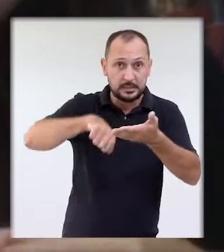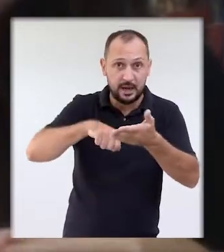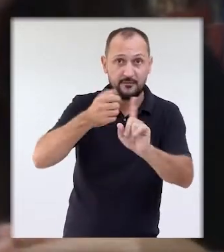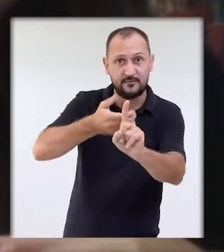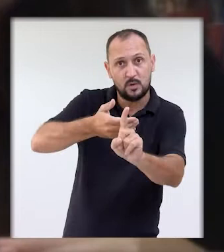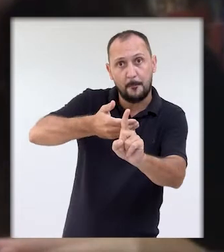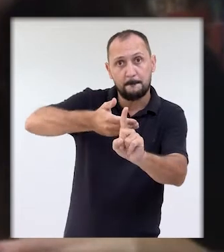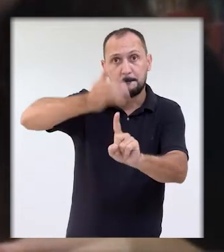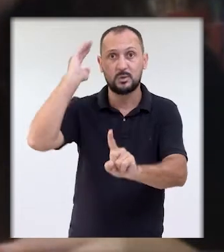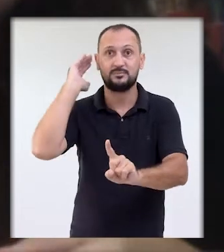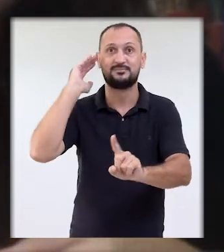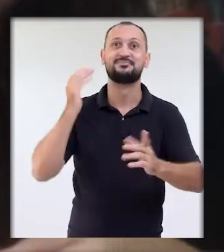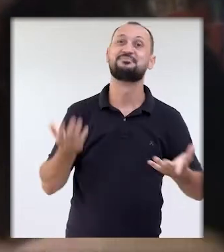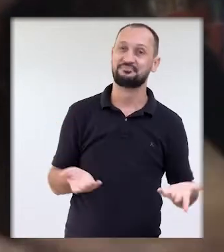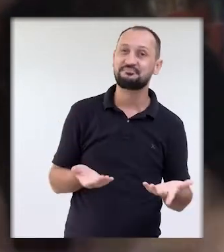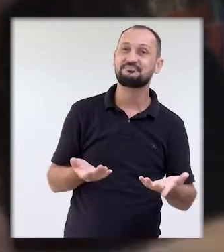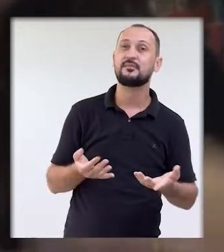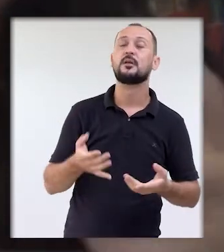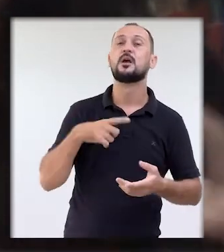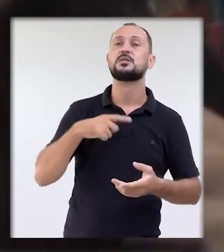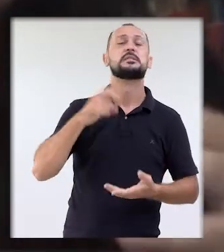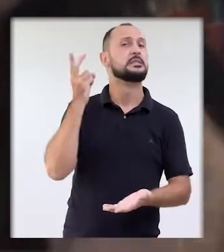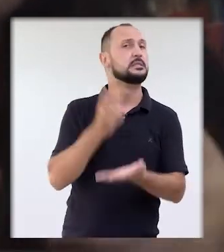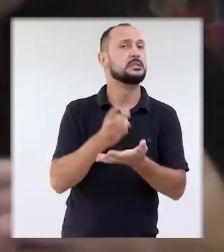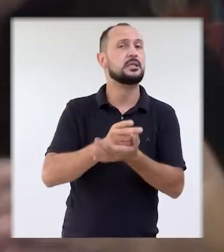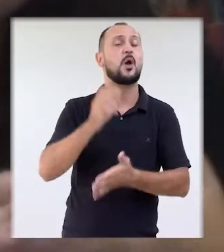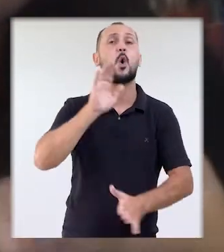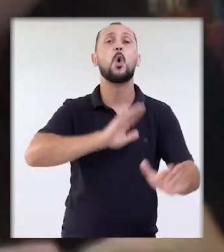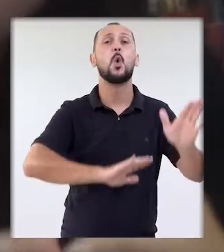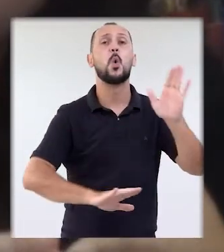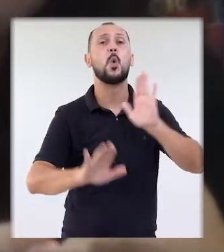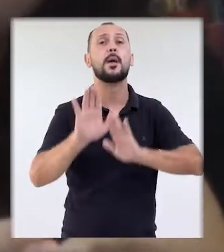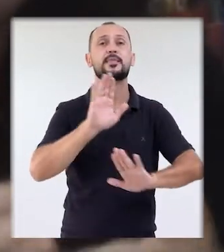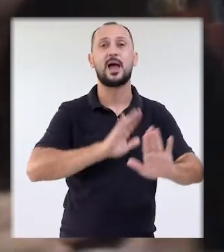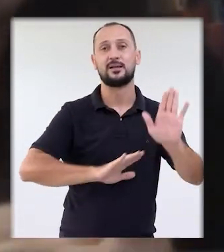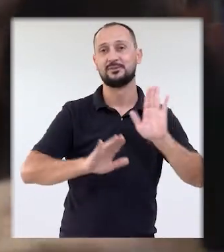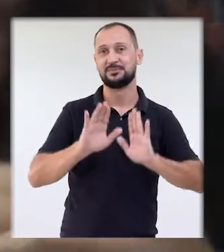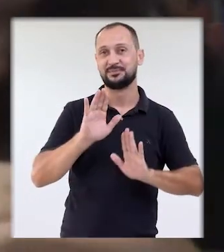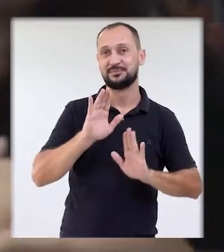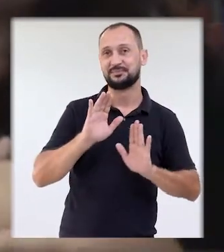para a escritora mulher, né? Então, a gente toma muito cuidado